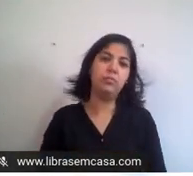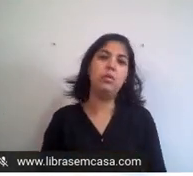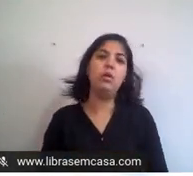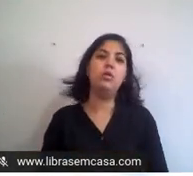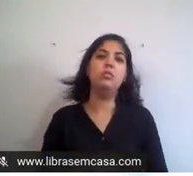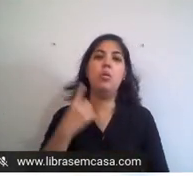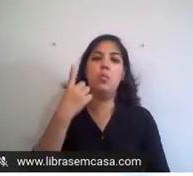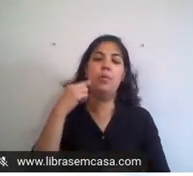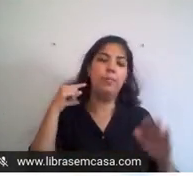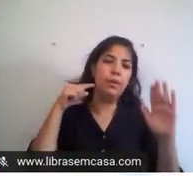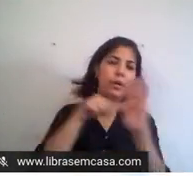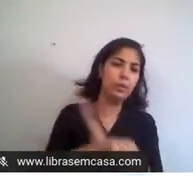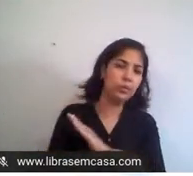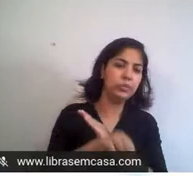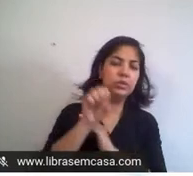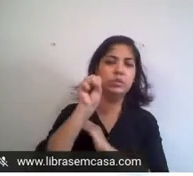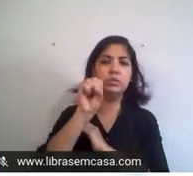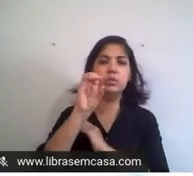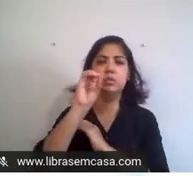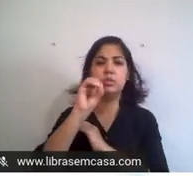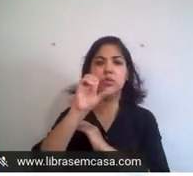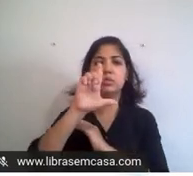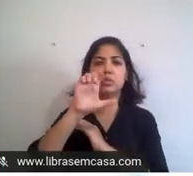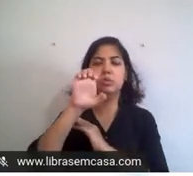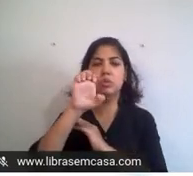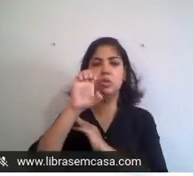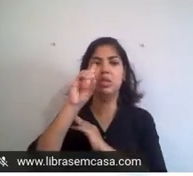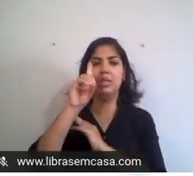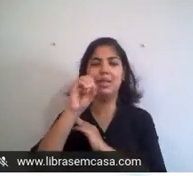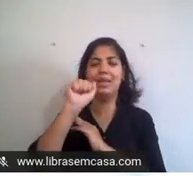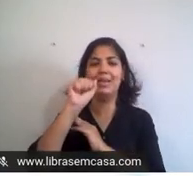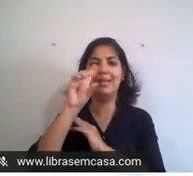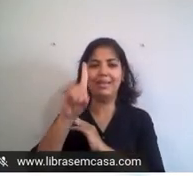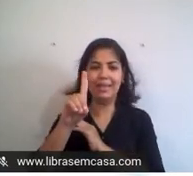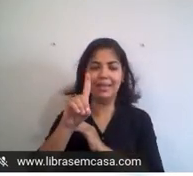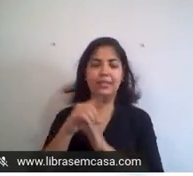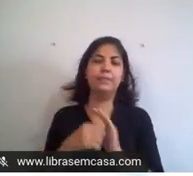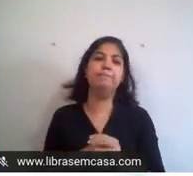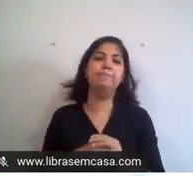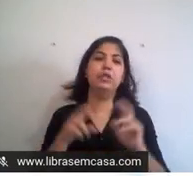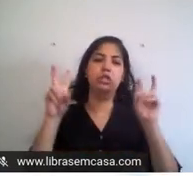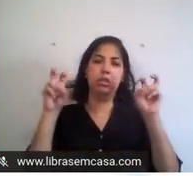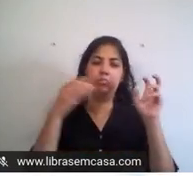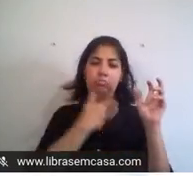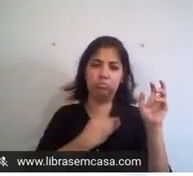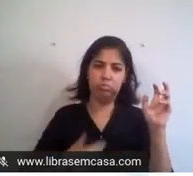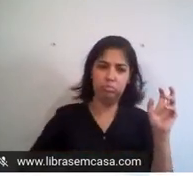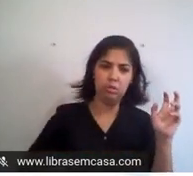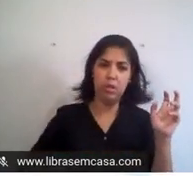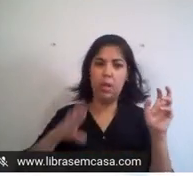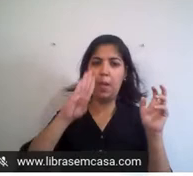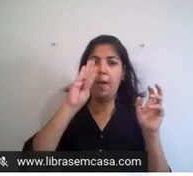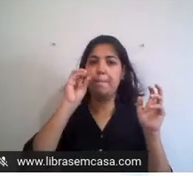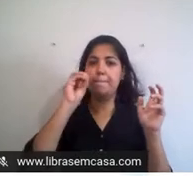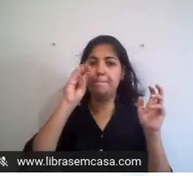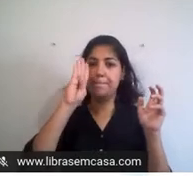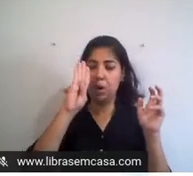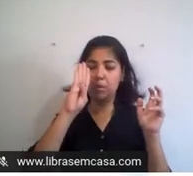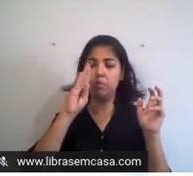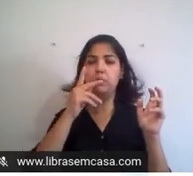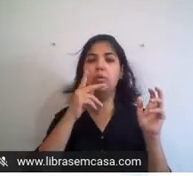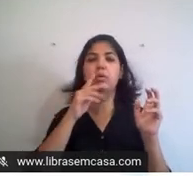para a Soledad, já que a gente também está falando de governança. O Bob Wallace, no livro Pandemia e